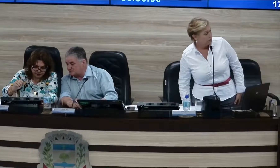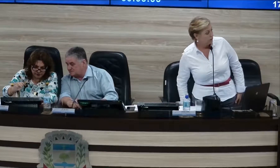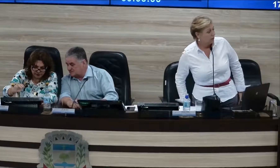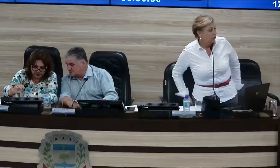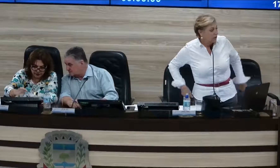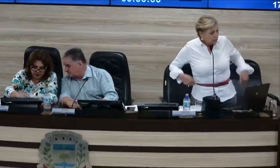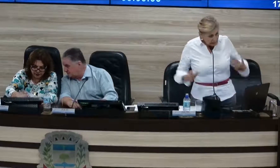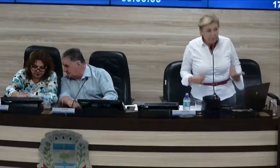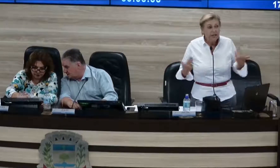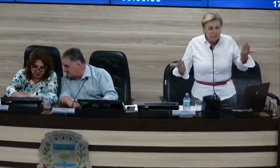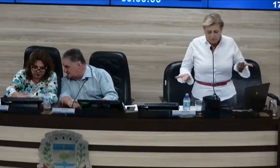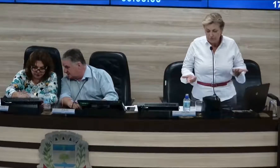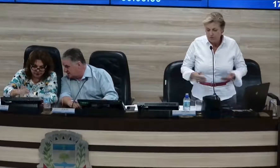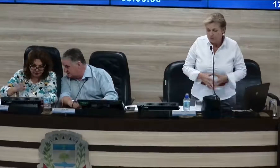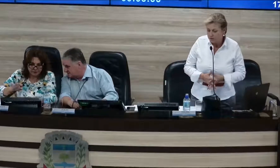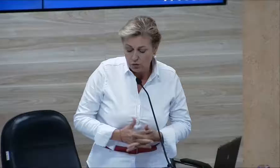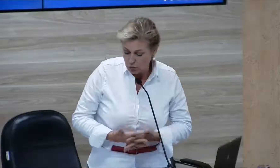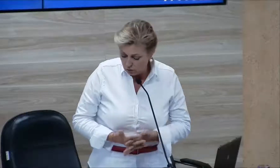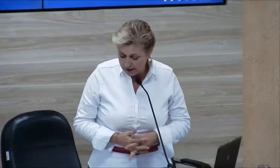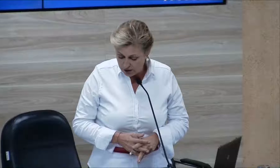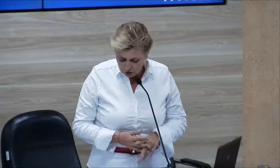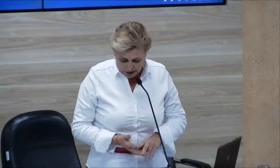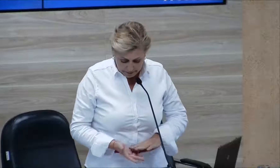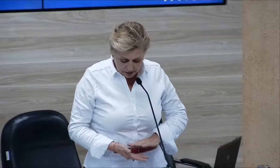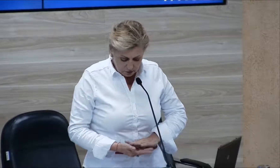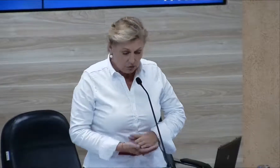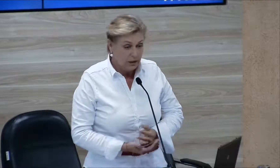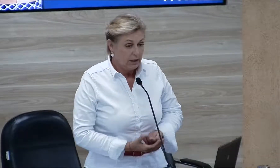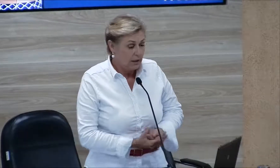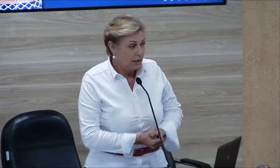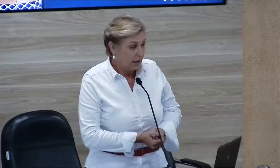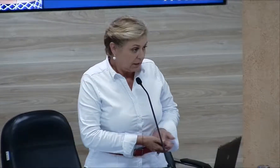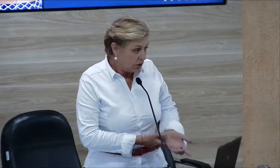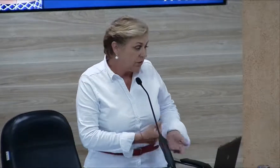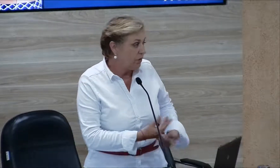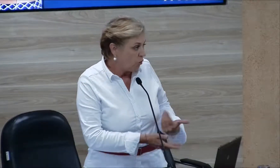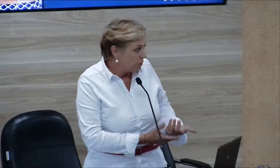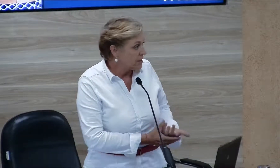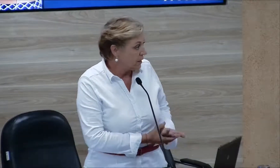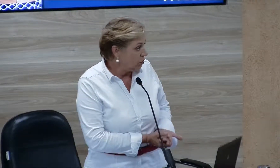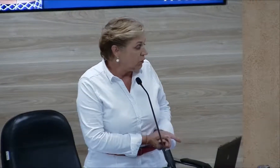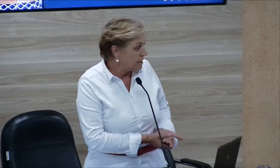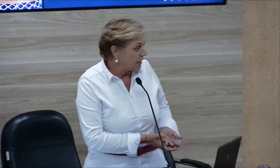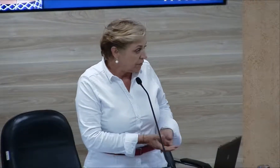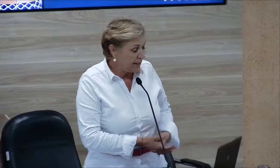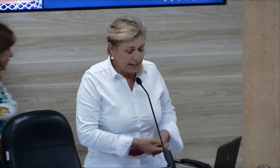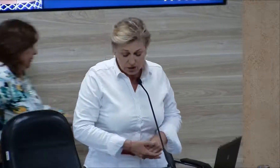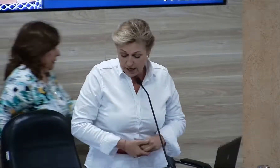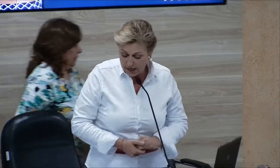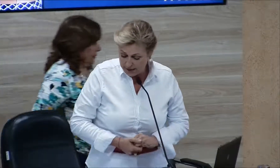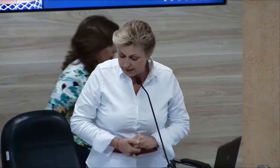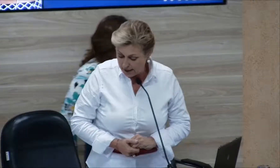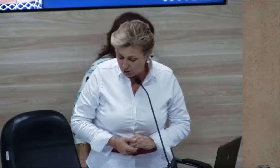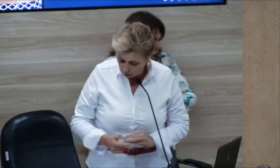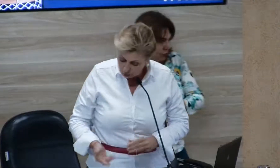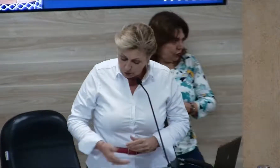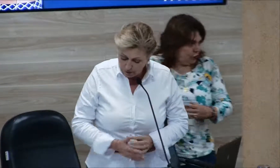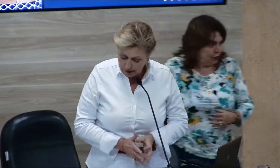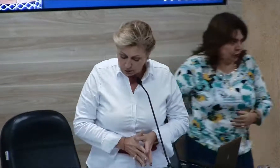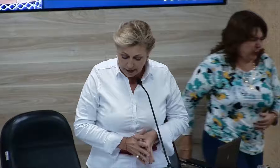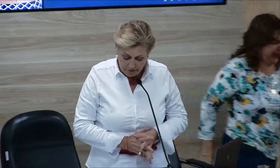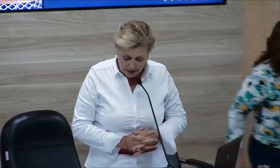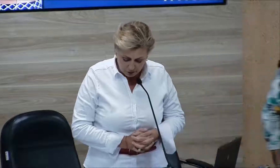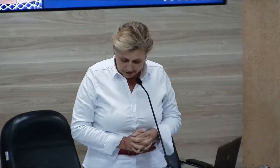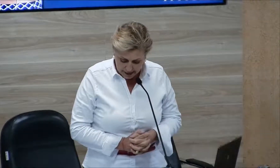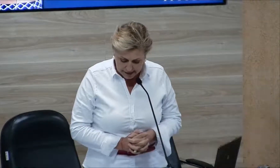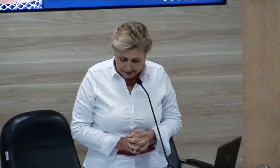anterior, também fiz todo um questionamento e tive algumas reuniões referente a esse assunto que o